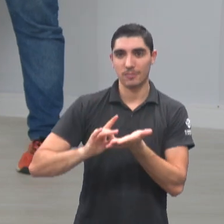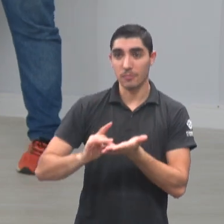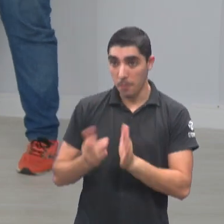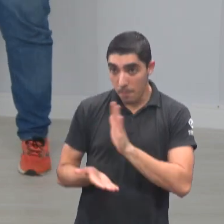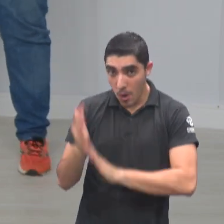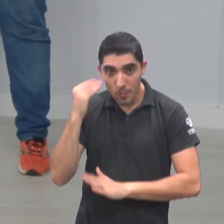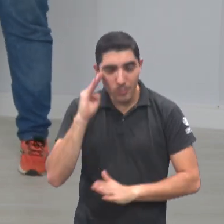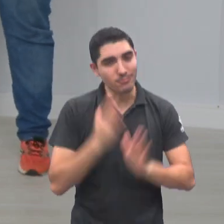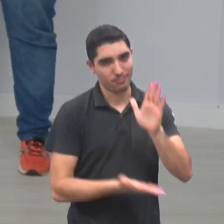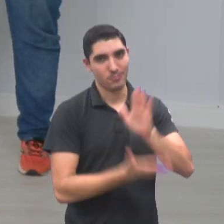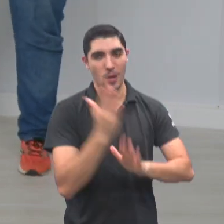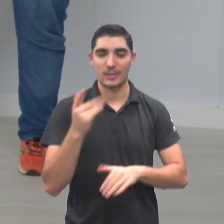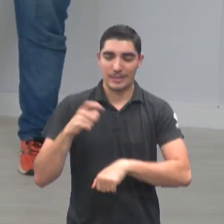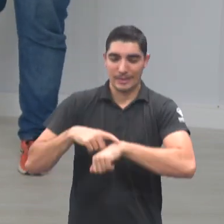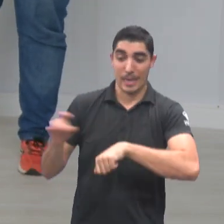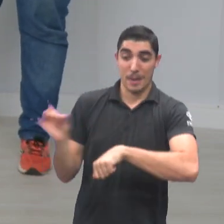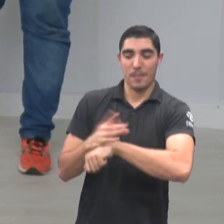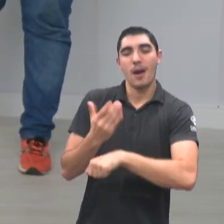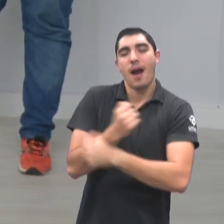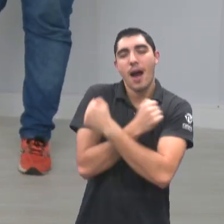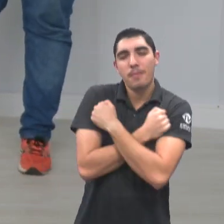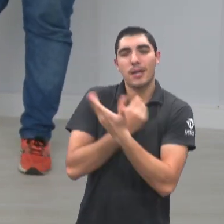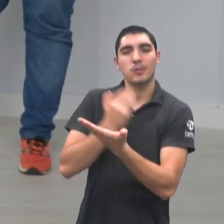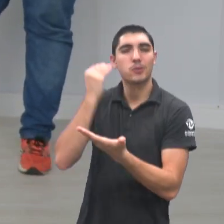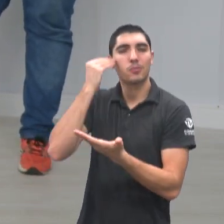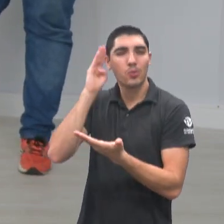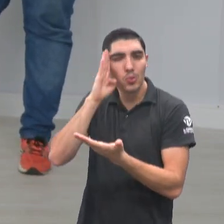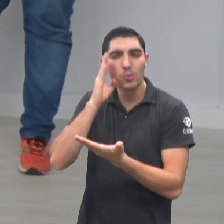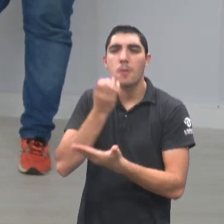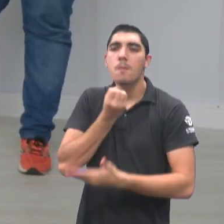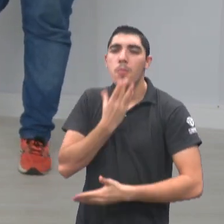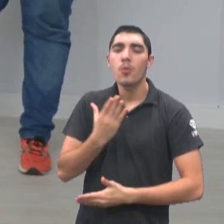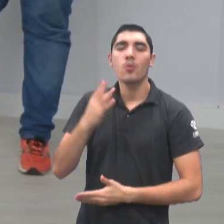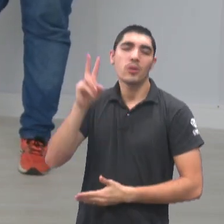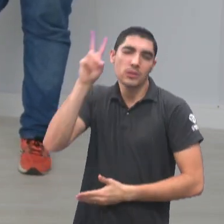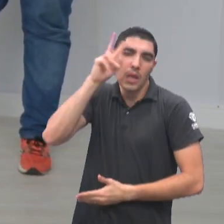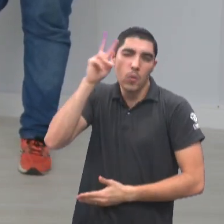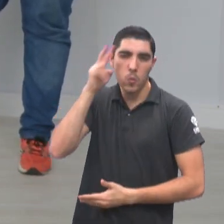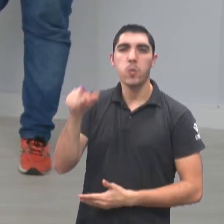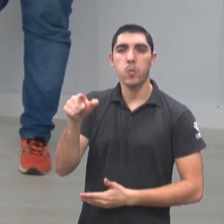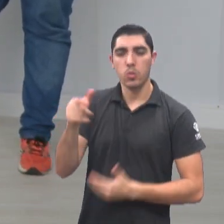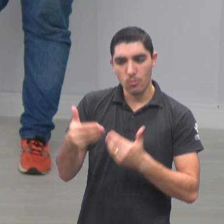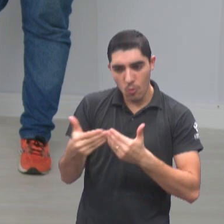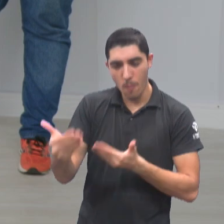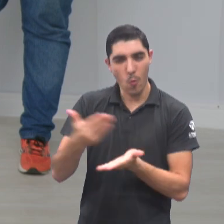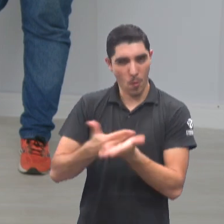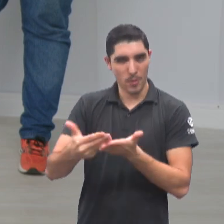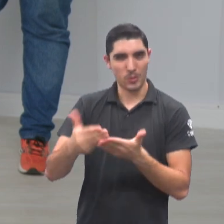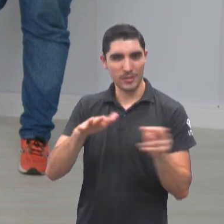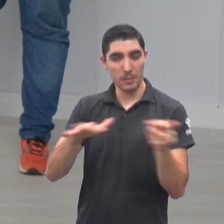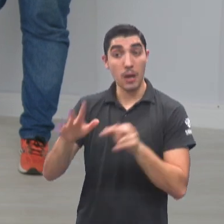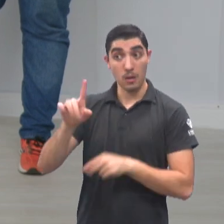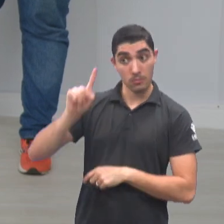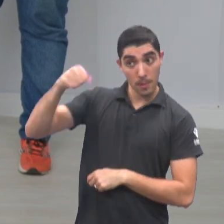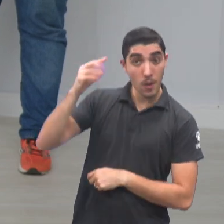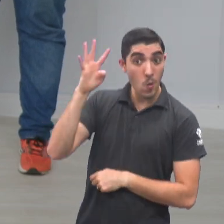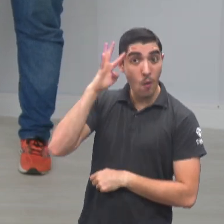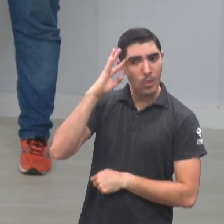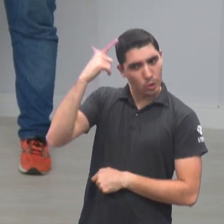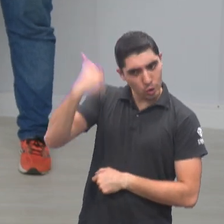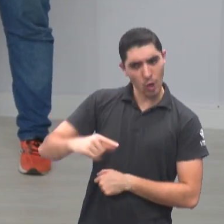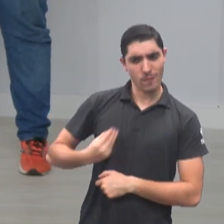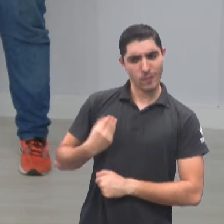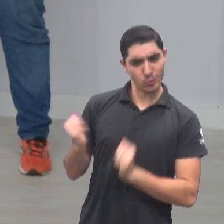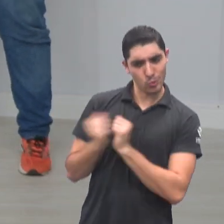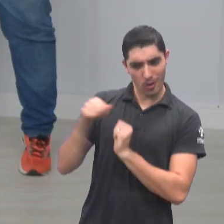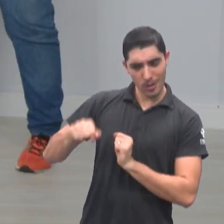Tá na hora, né? Brunão, um grande abraço para você. Ótima segunda-feira, início de semana, quarta-feira. Te convoco a estar aqui comigo em